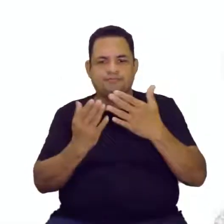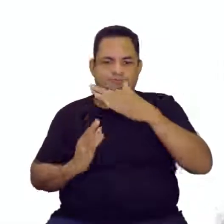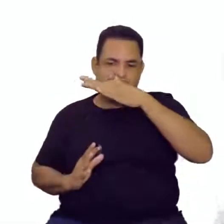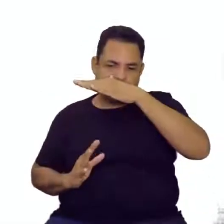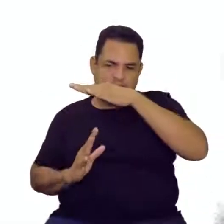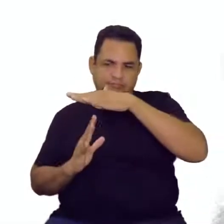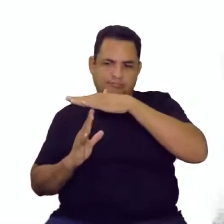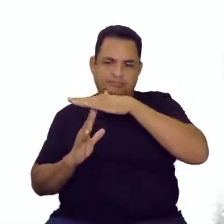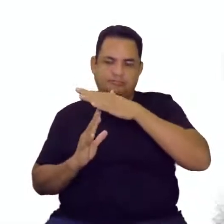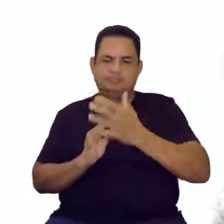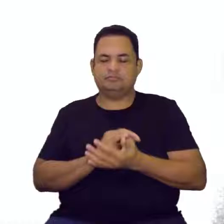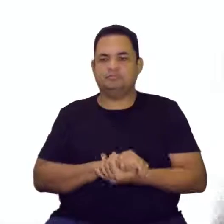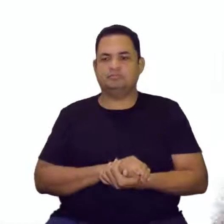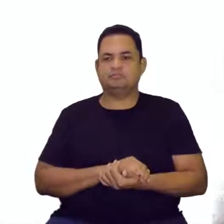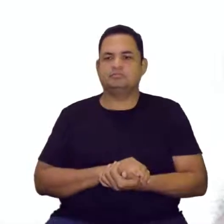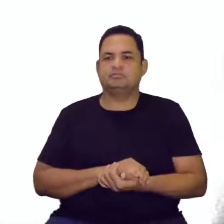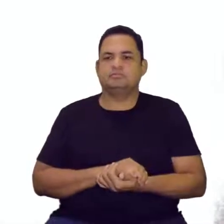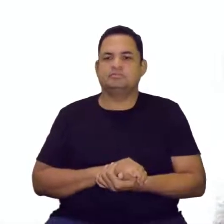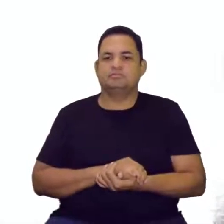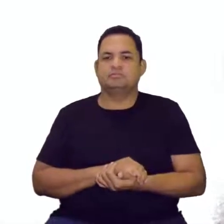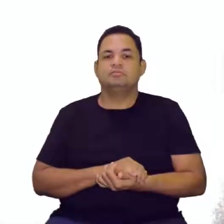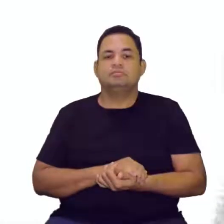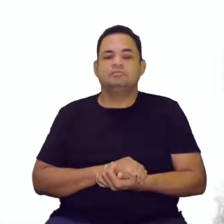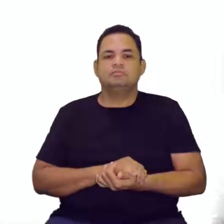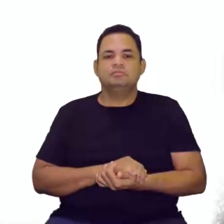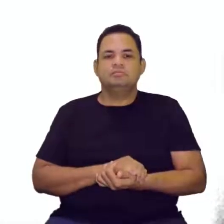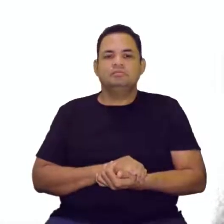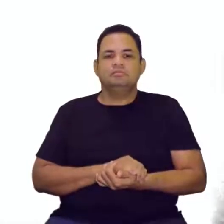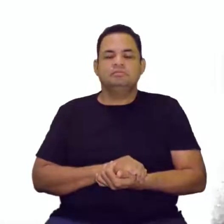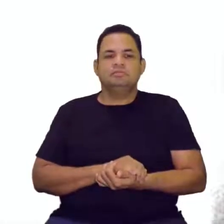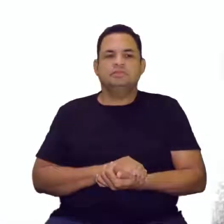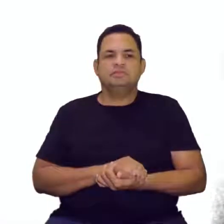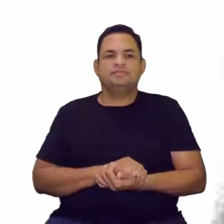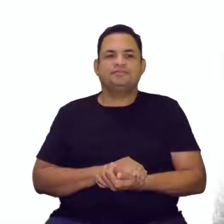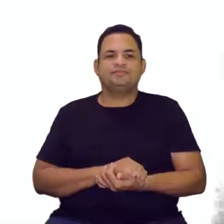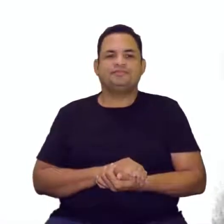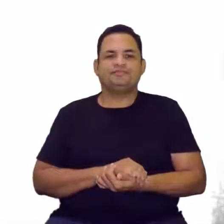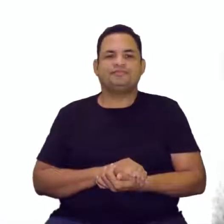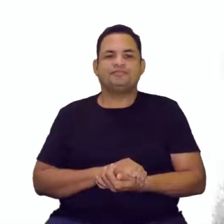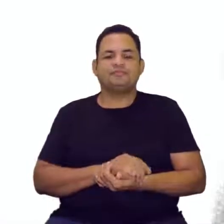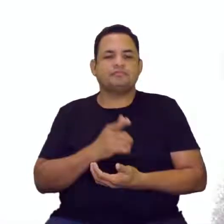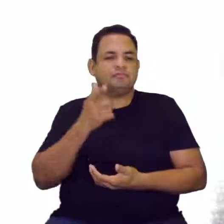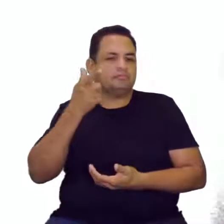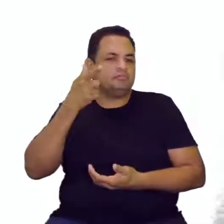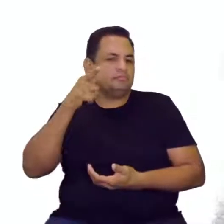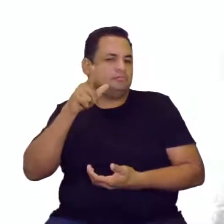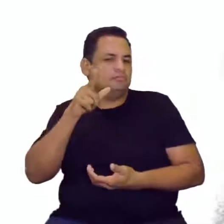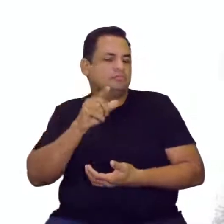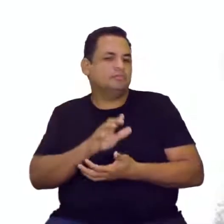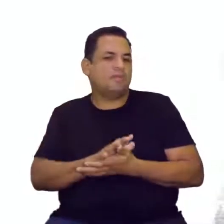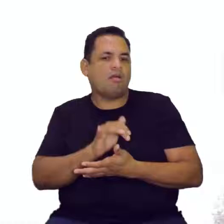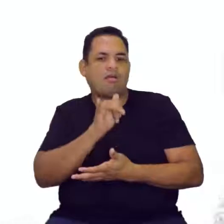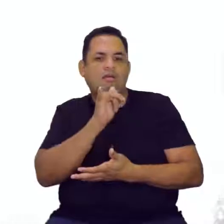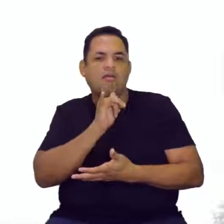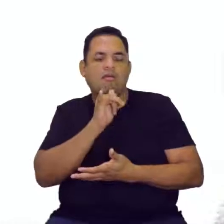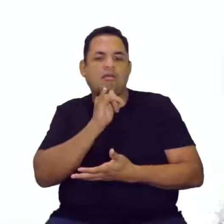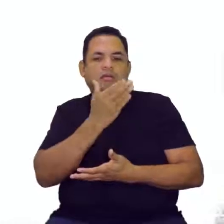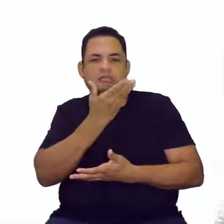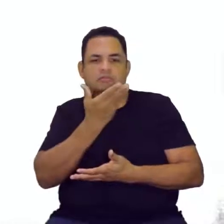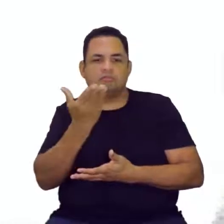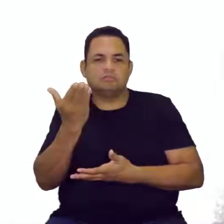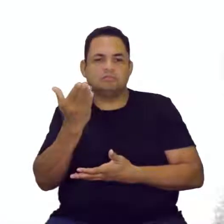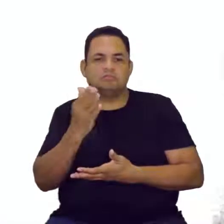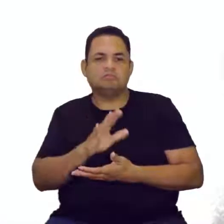do efeito estufa? Eu espero que sim, né? Aí a gente conseguiu ver no exemplo,